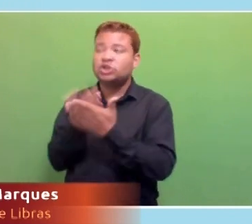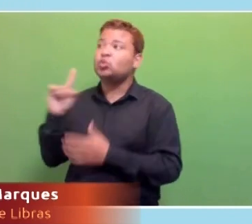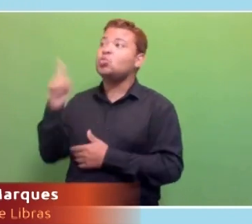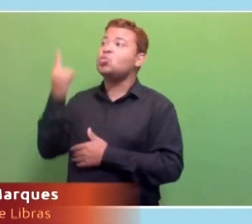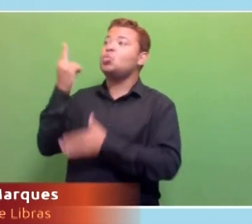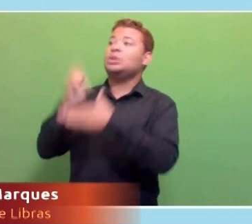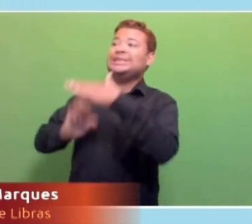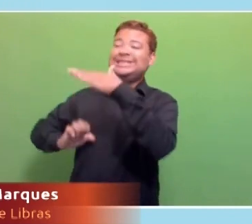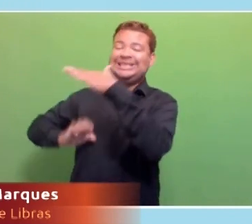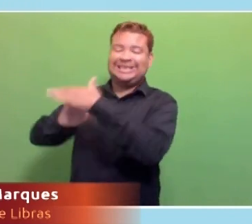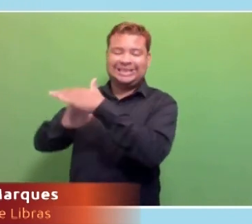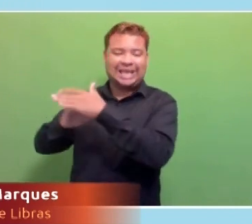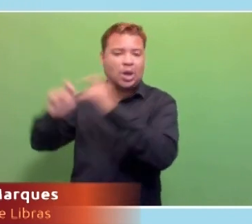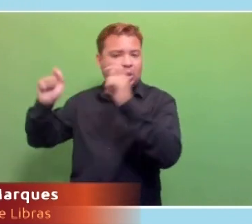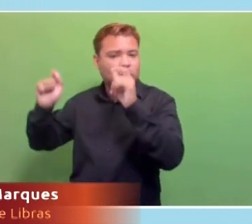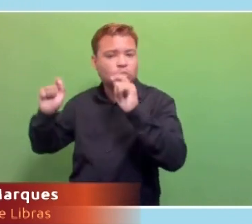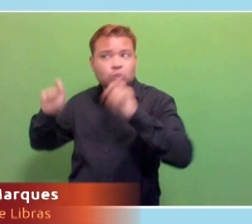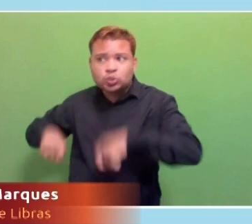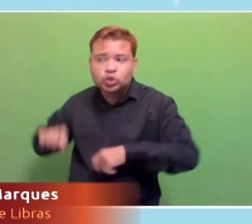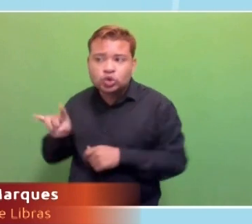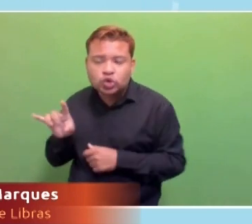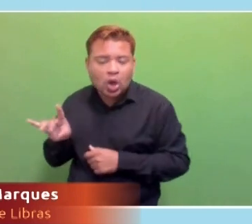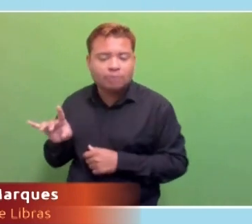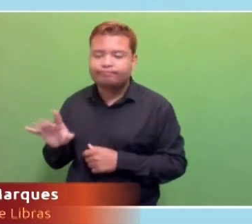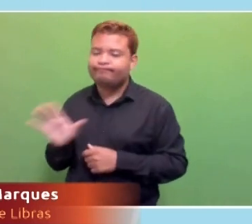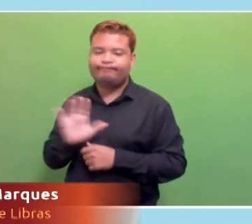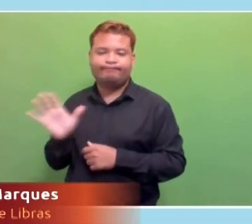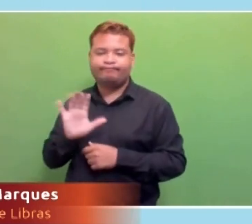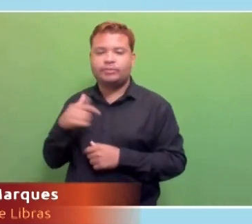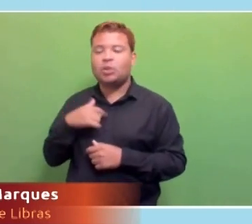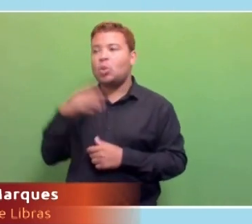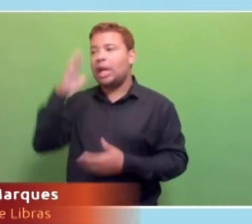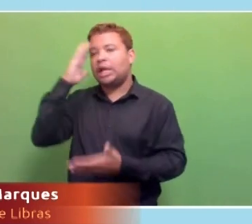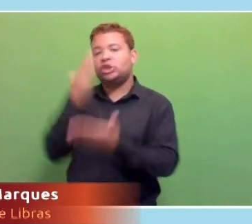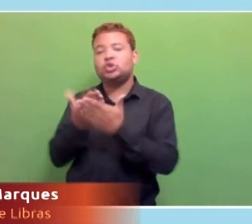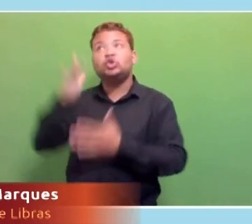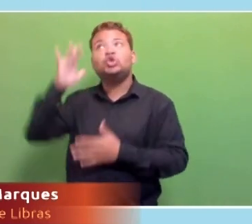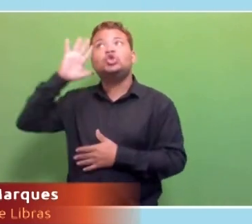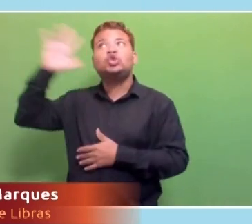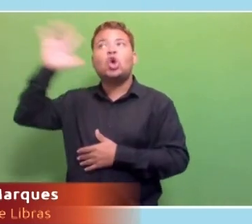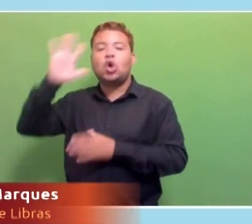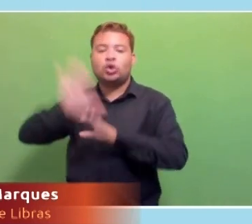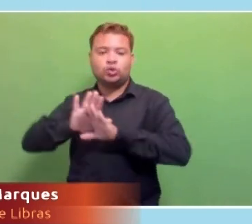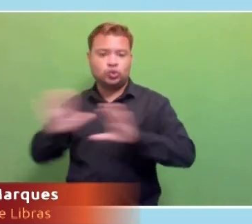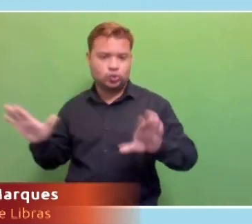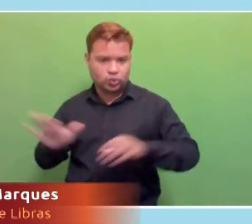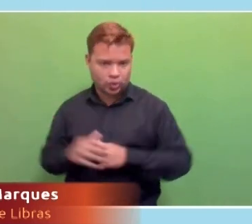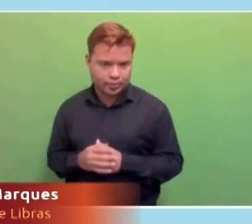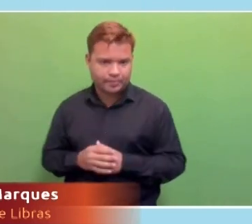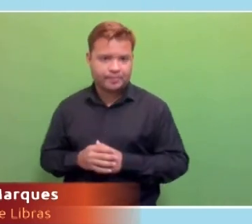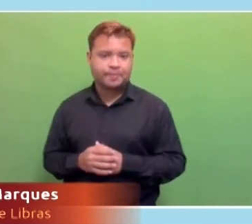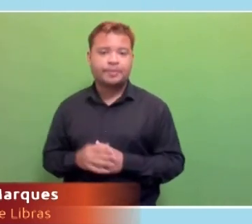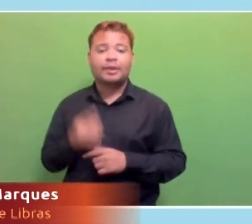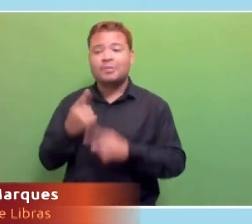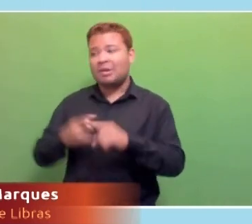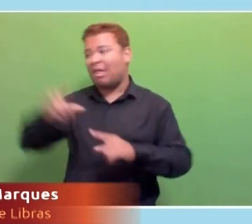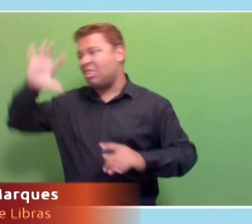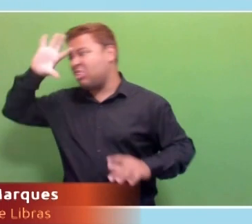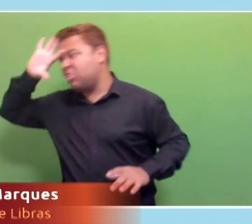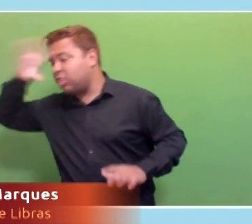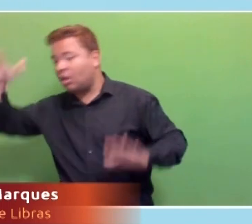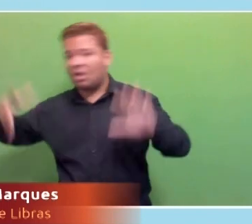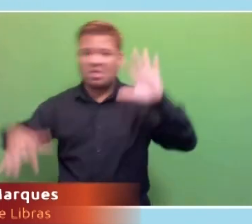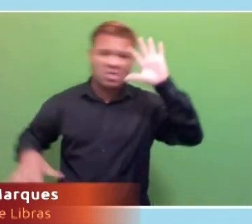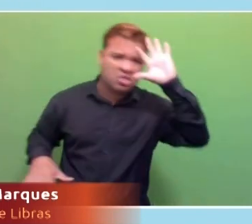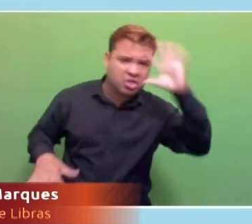fato, perante aquele que é o histórico e o radicalismo de ambas as partes, seria muito difícil criar um único